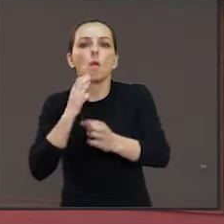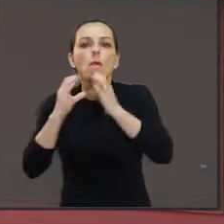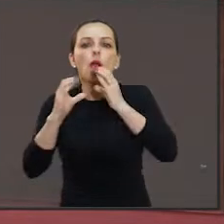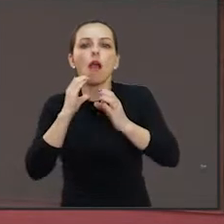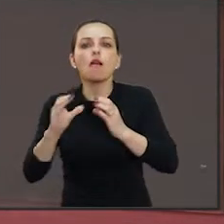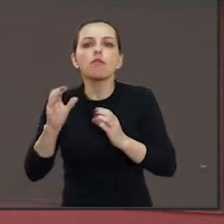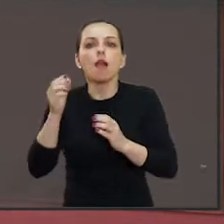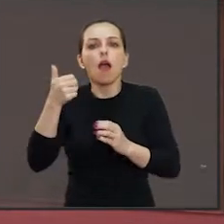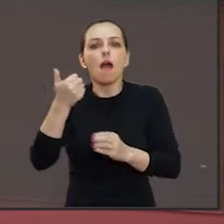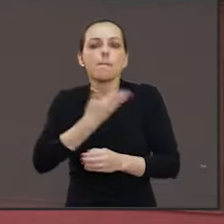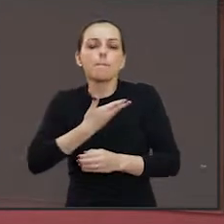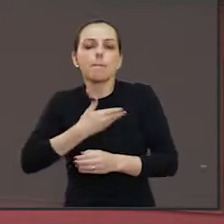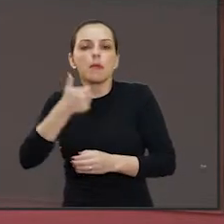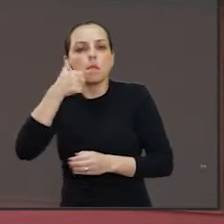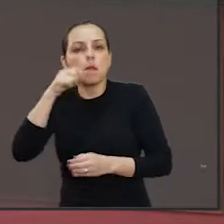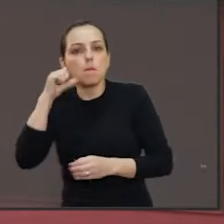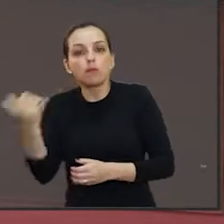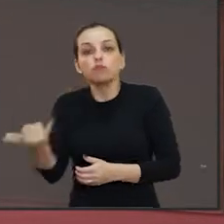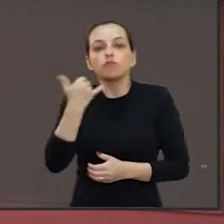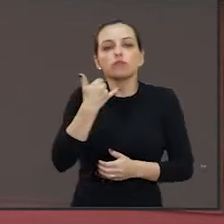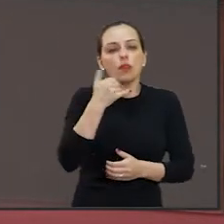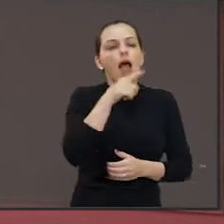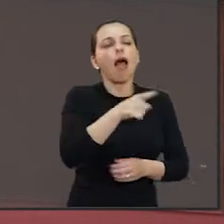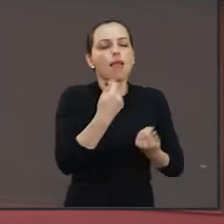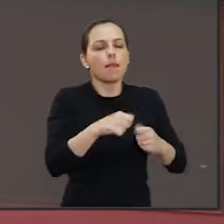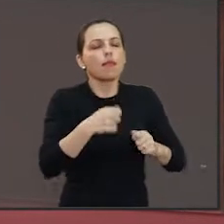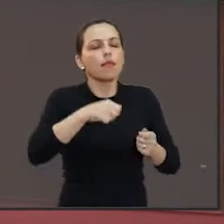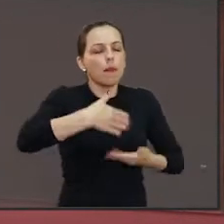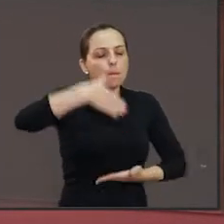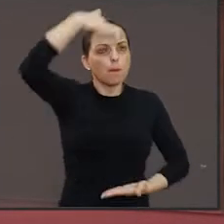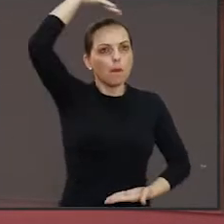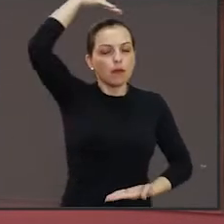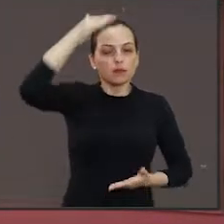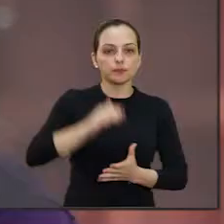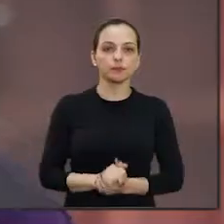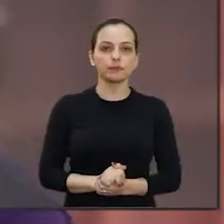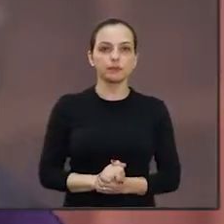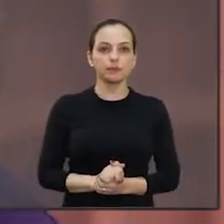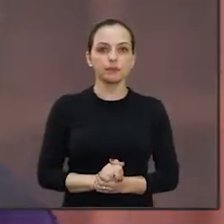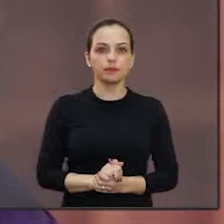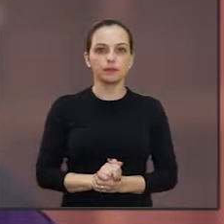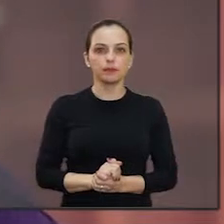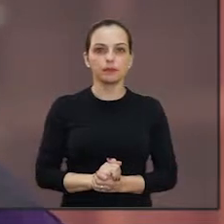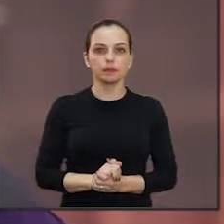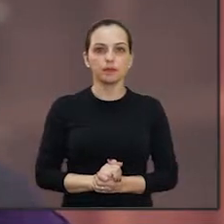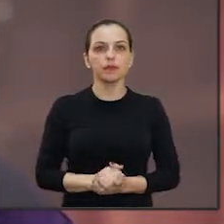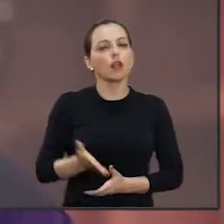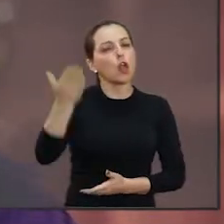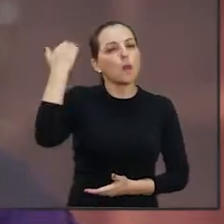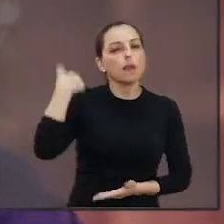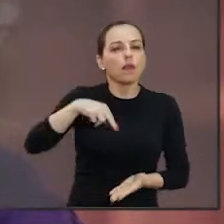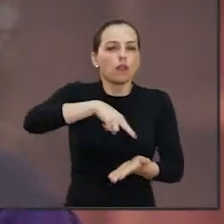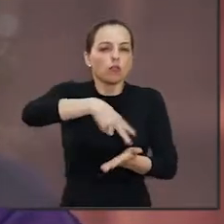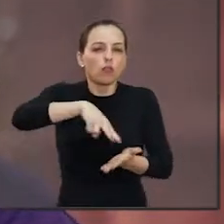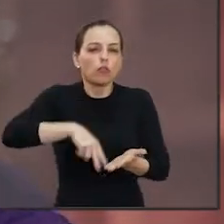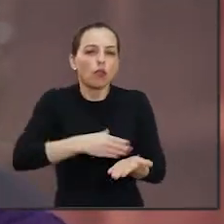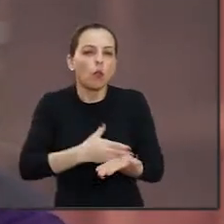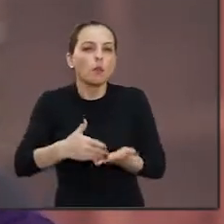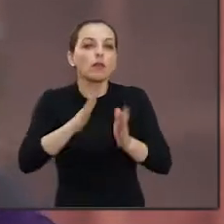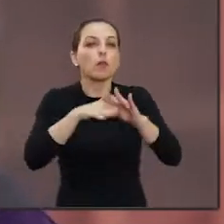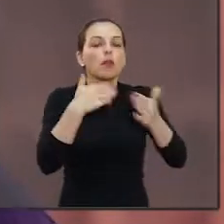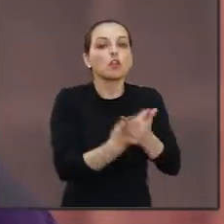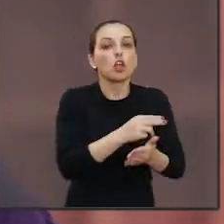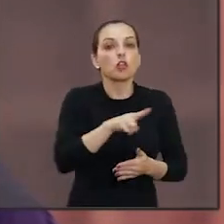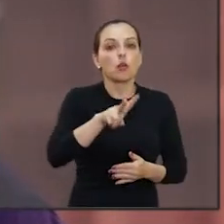Aí eu comecei assim, numa escola que não existe mais em Araraquara, que era de uma bailarina do Teatro Municipal de São Paulo. E chamava